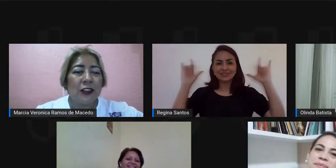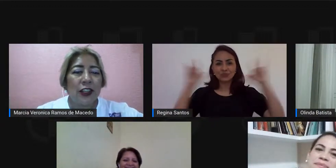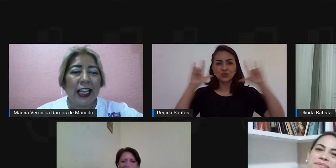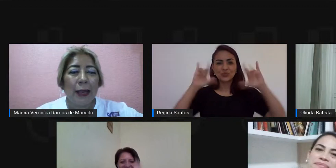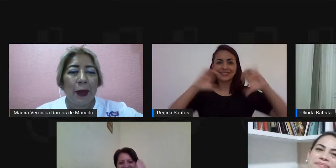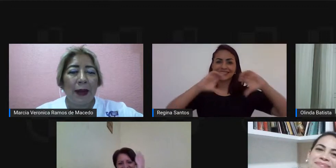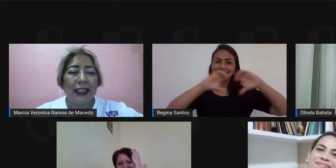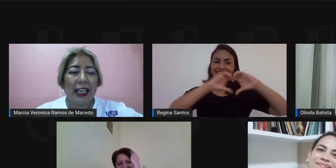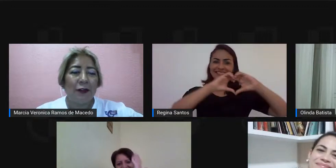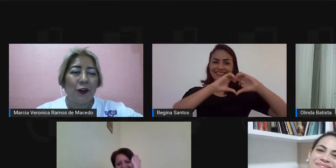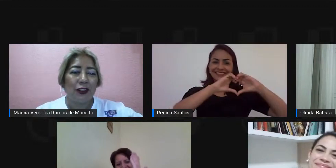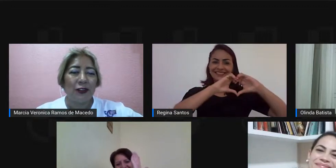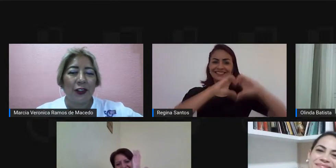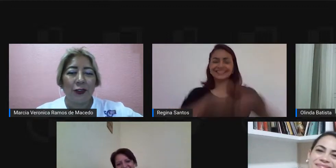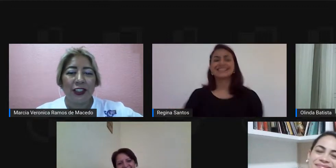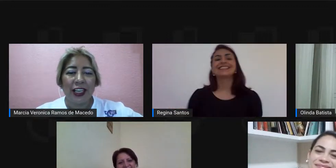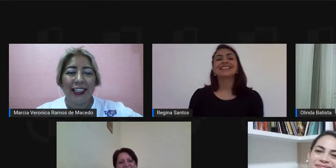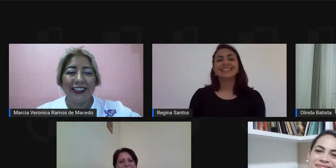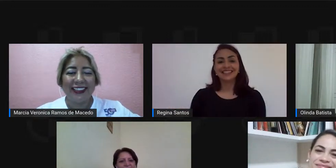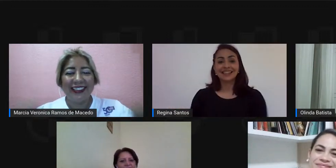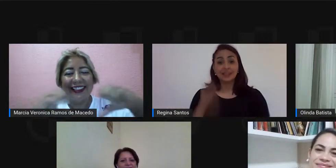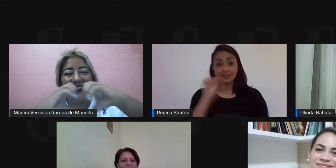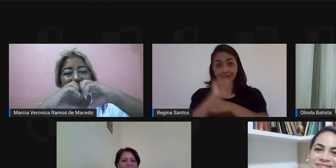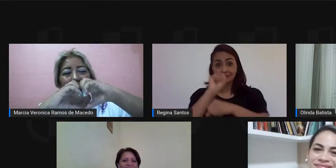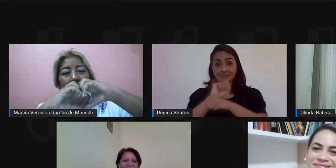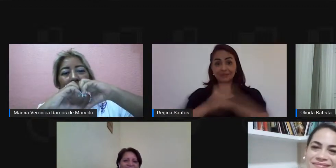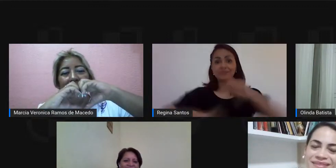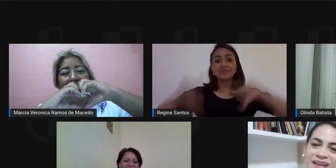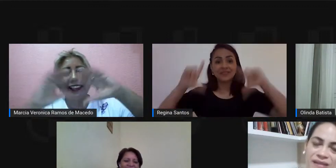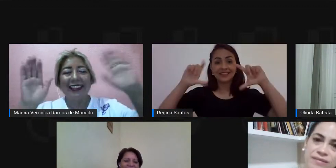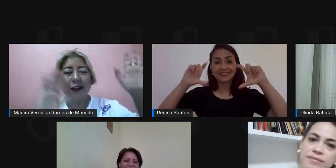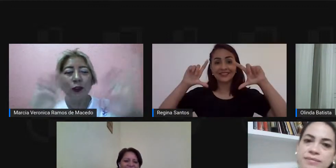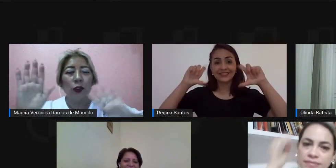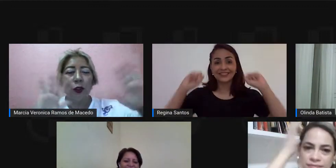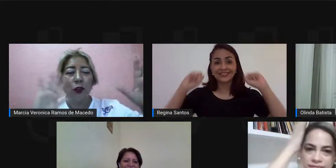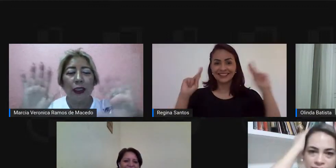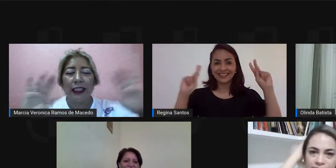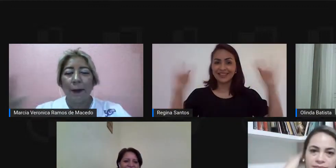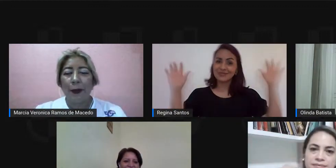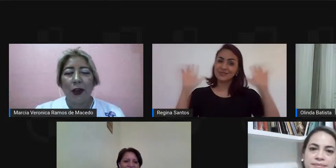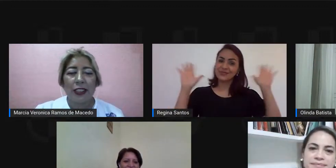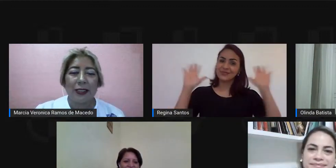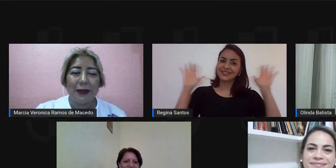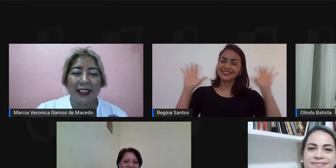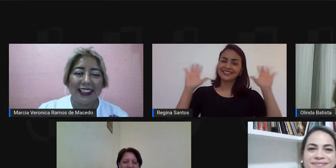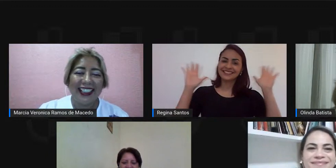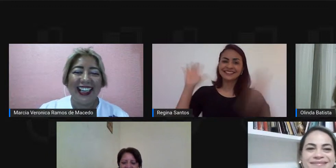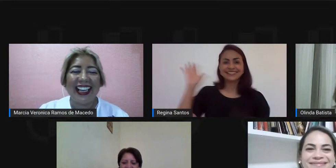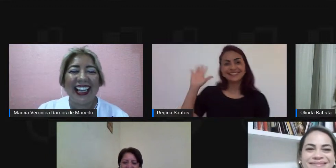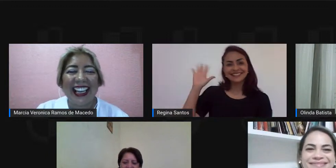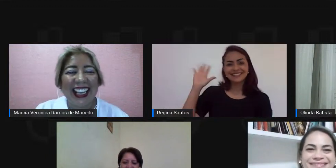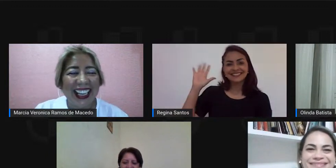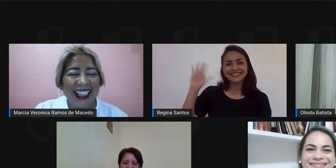todos. Vocês fiquem aí para bater a foto, viu, gente? Fui. Uhul! Até a próxima!